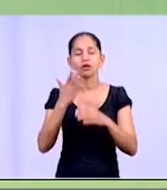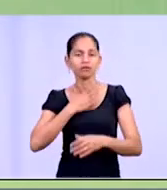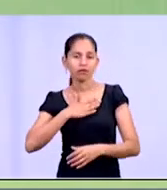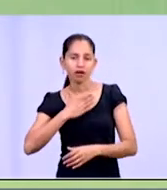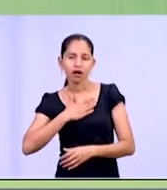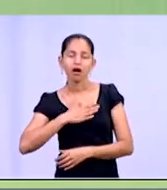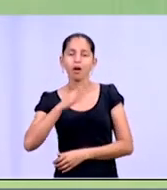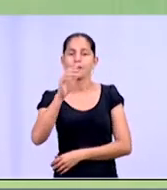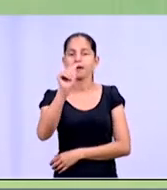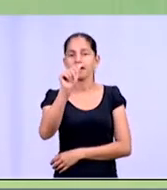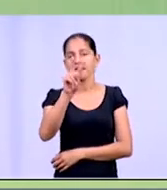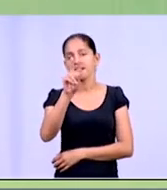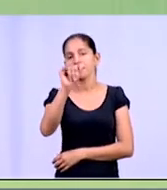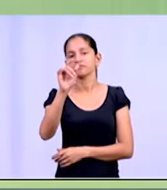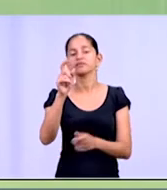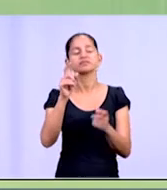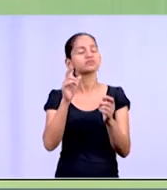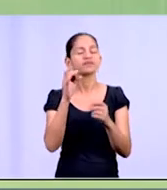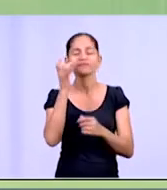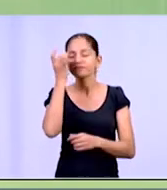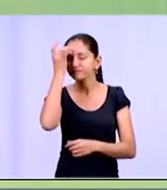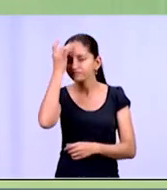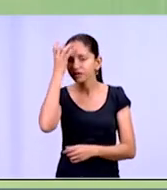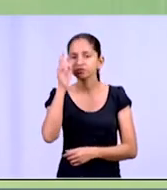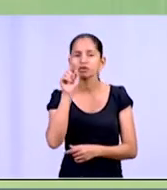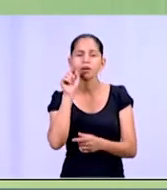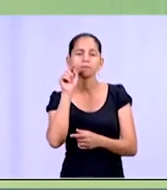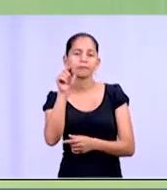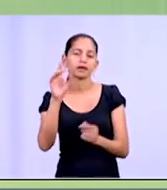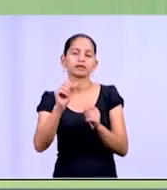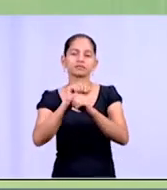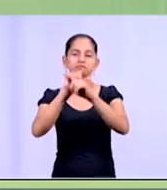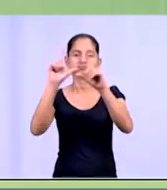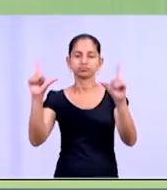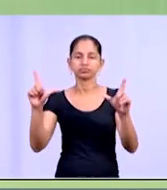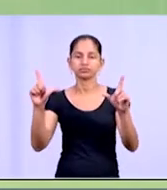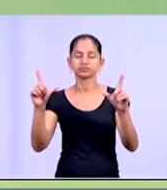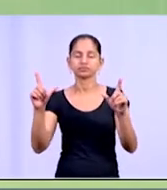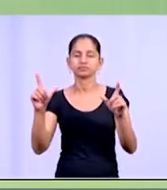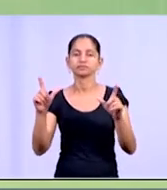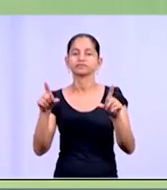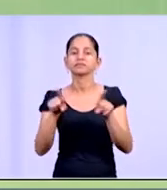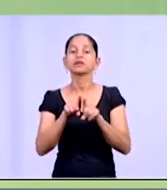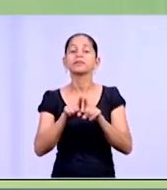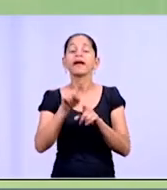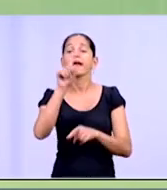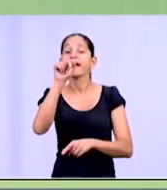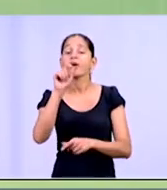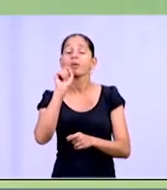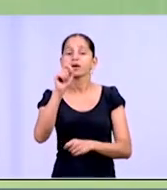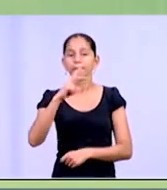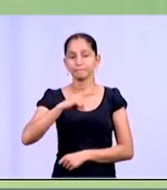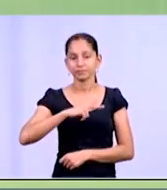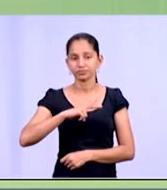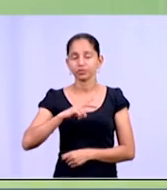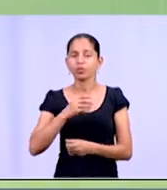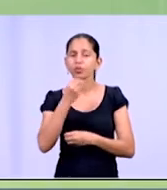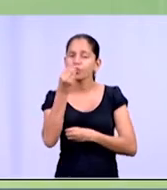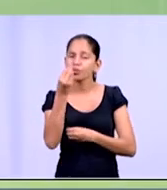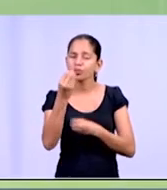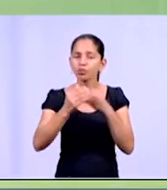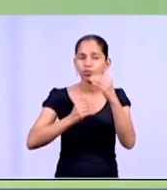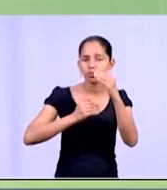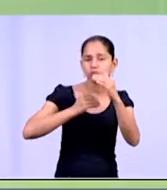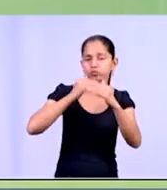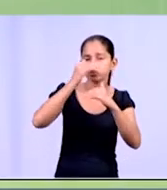ambiente, né? Vai estar esse link para vocês baixarem e assistirem na internet. Ele fala justamente a criação do computador pessoal. E é não é um filme,